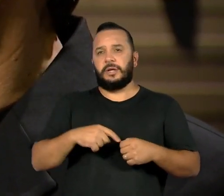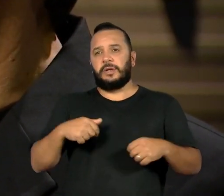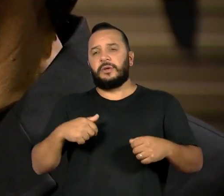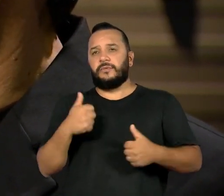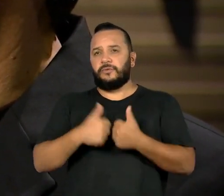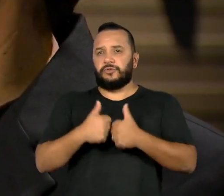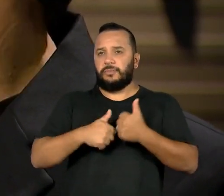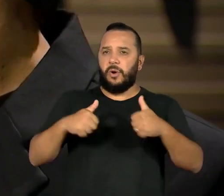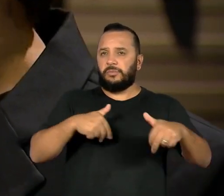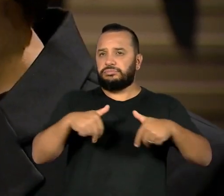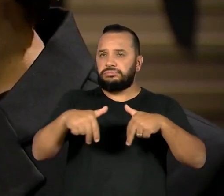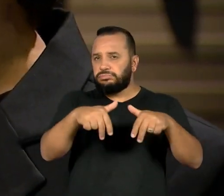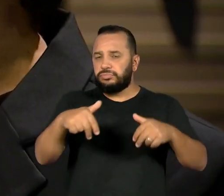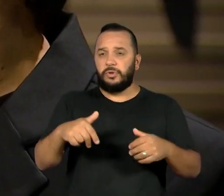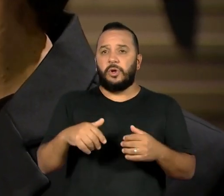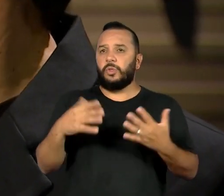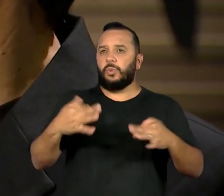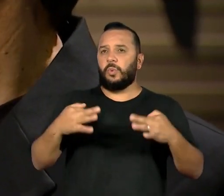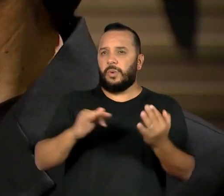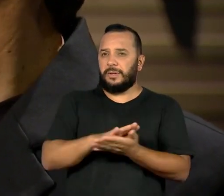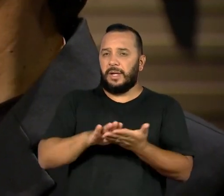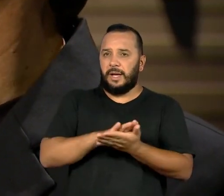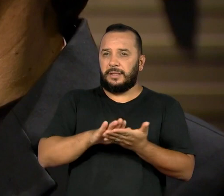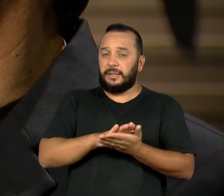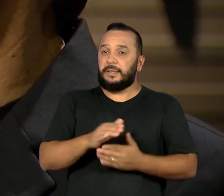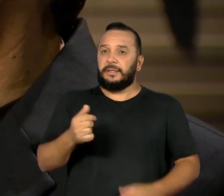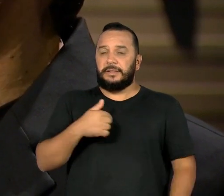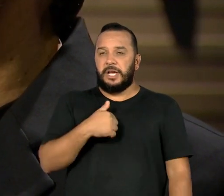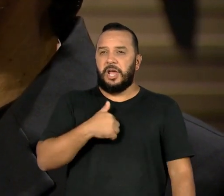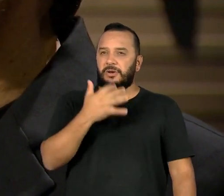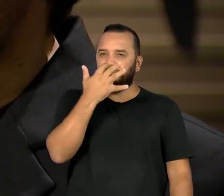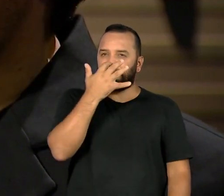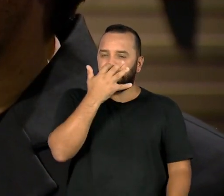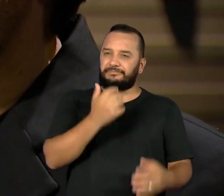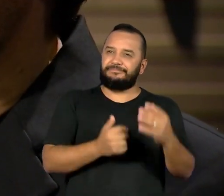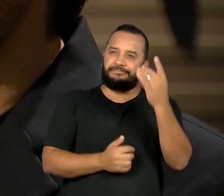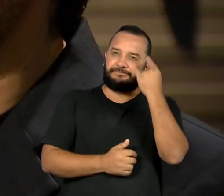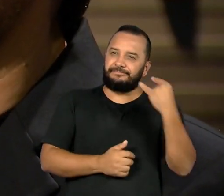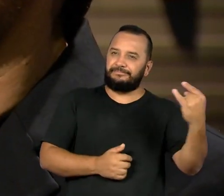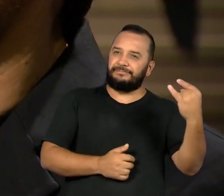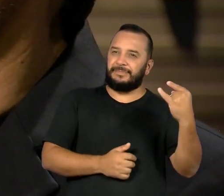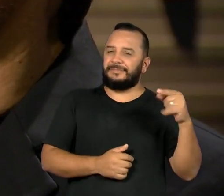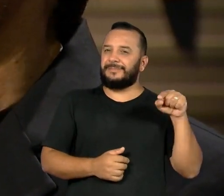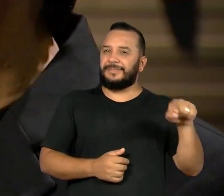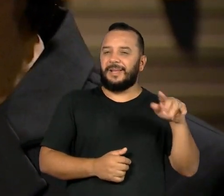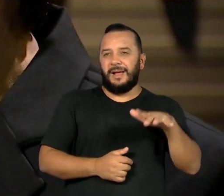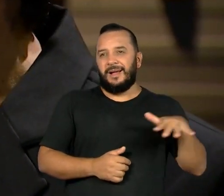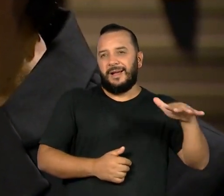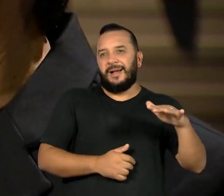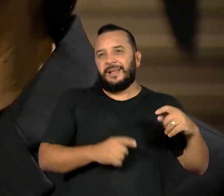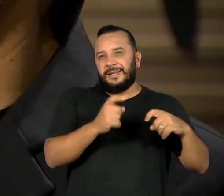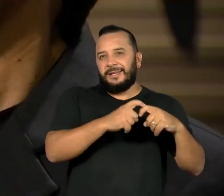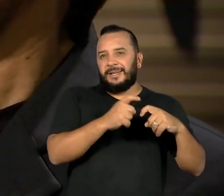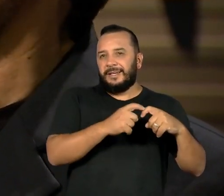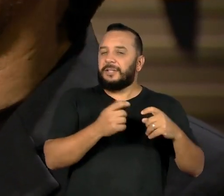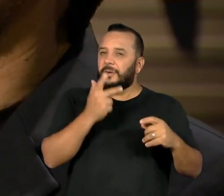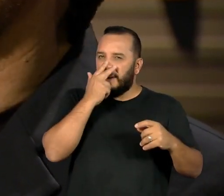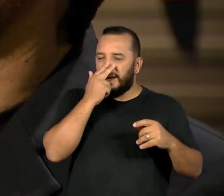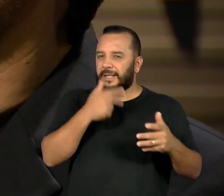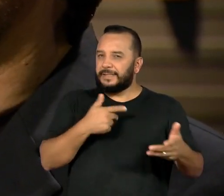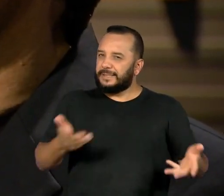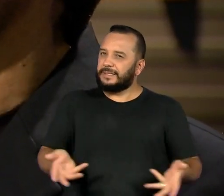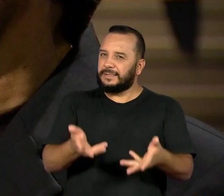acho que passei a me encantar com a medicina. Né? Nada me parecia mais nobre do que devolver bem-estar para